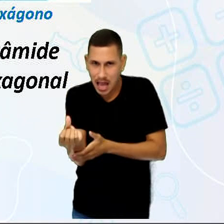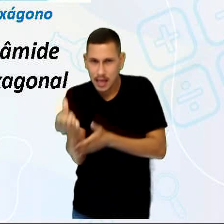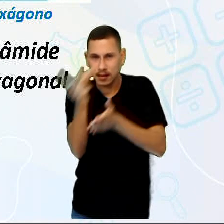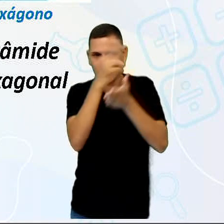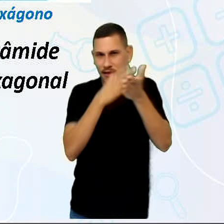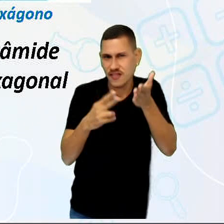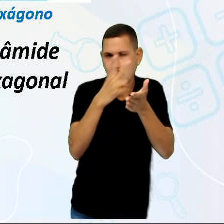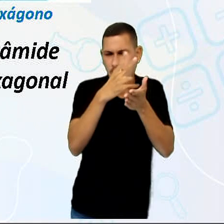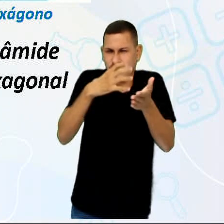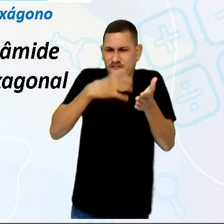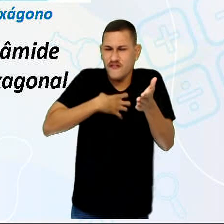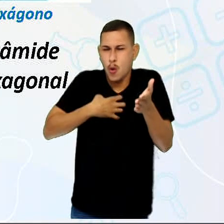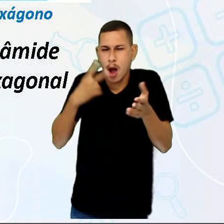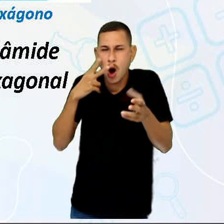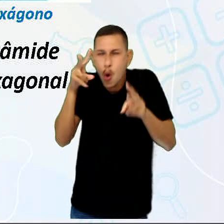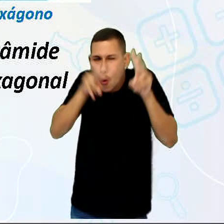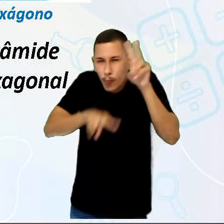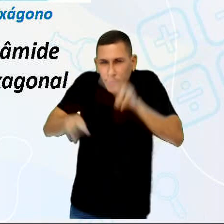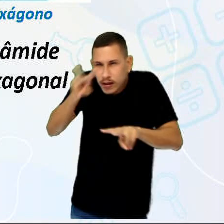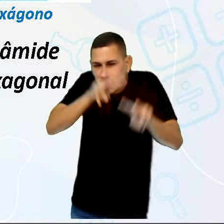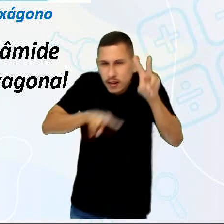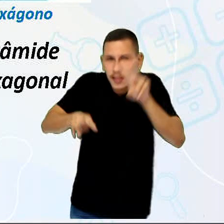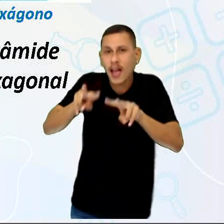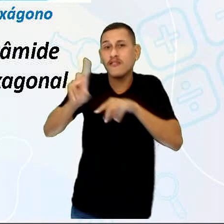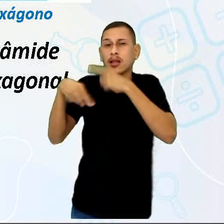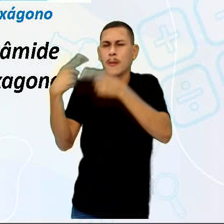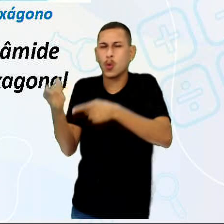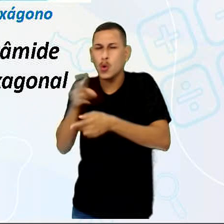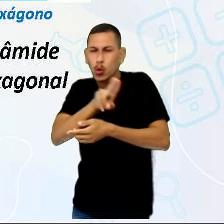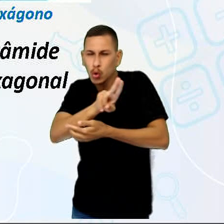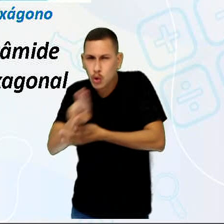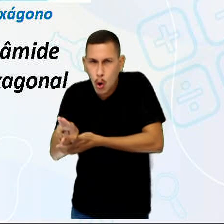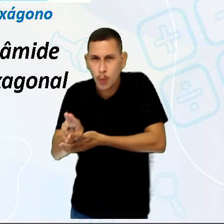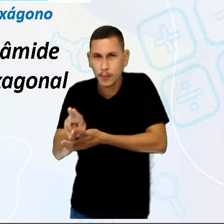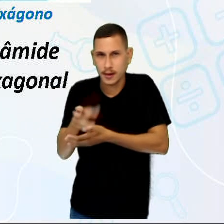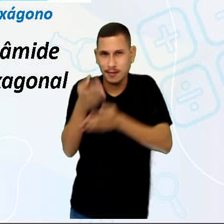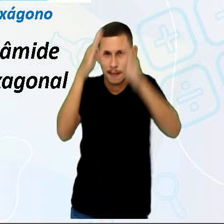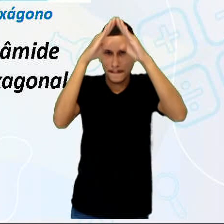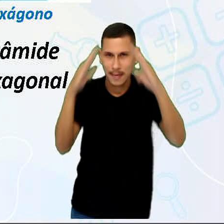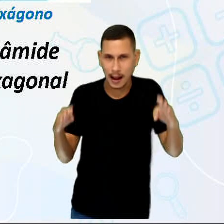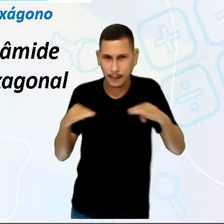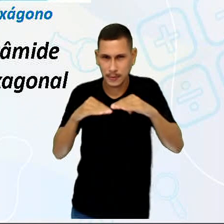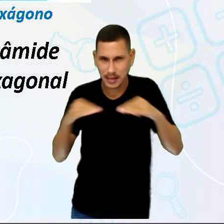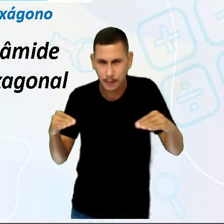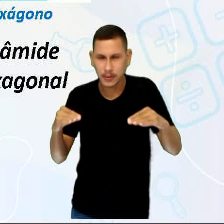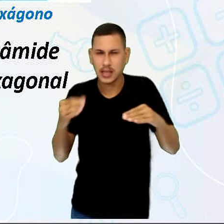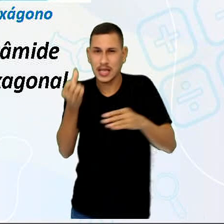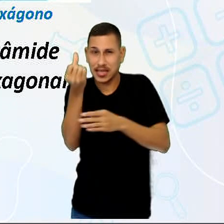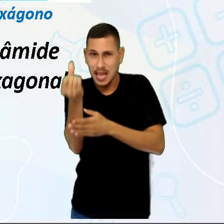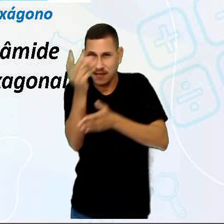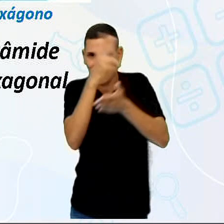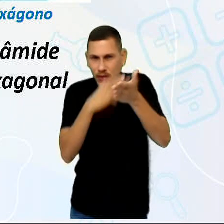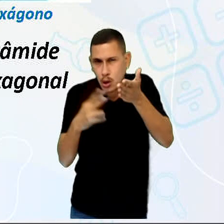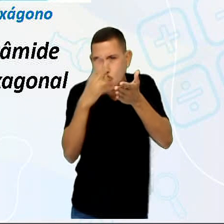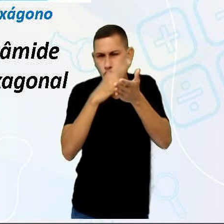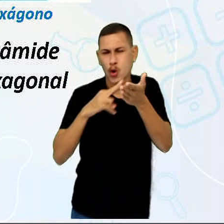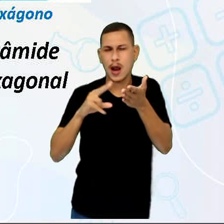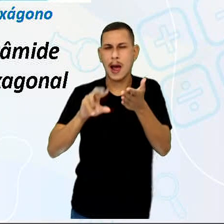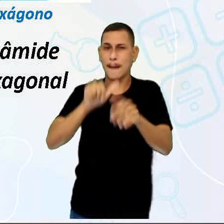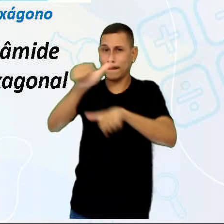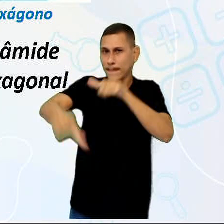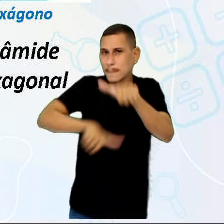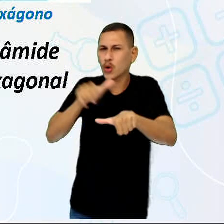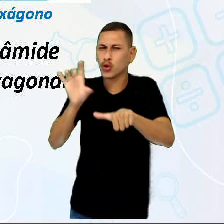observa a forma da base e depois dá esse mesmo nome para a pirâmide. Aqui eu tenho um hexágono e eu só mudei o finalzinho,